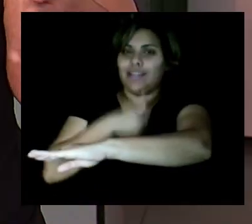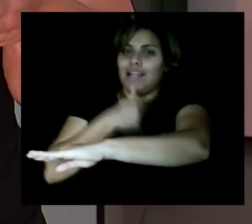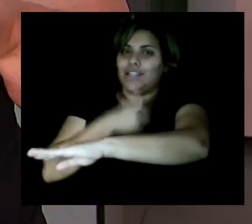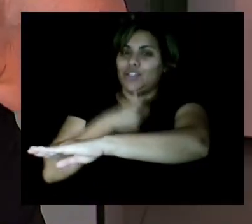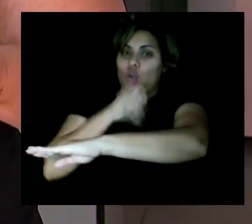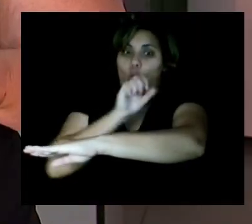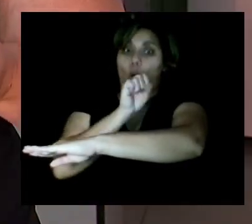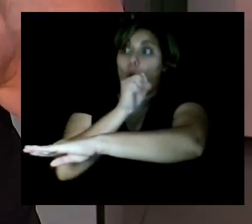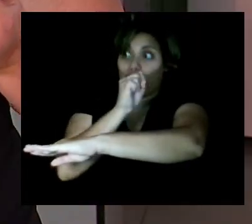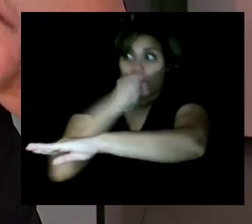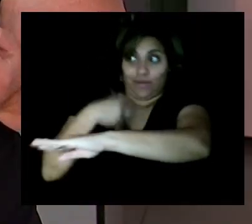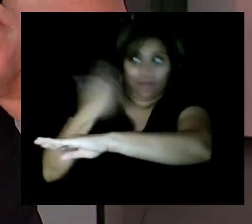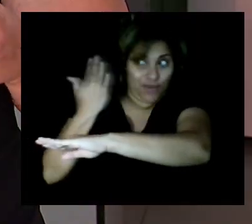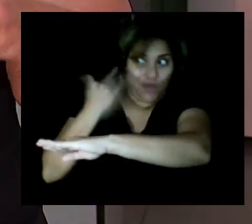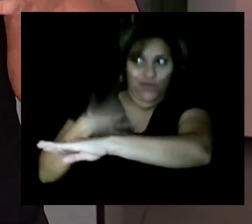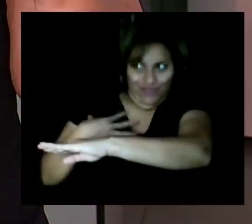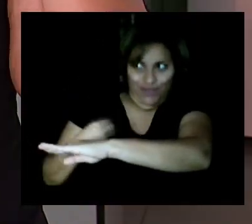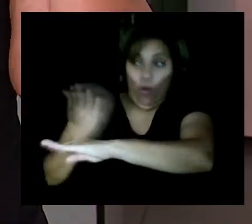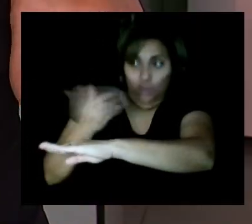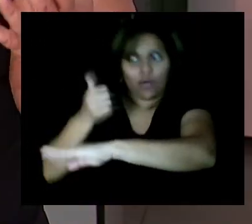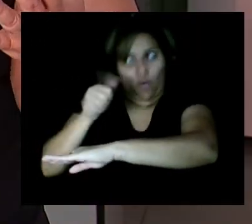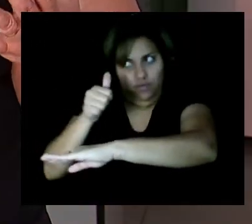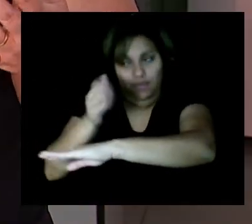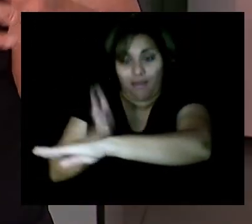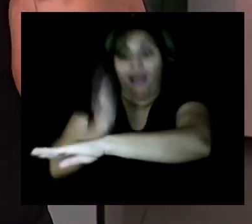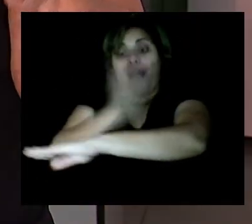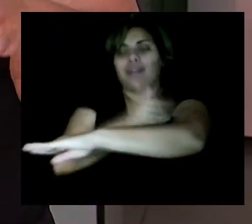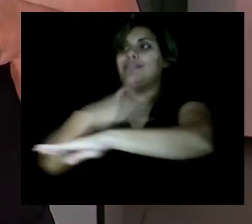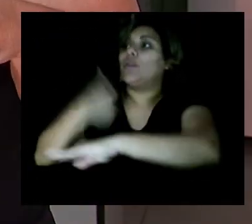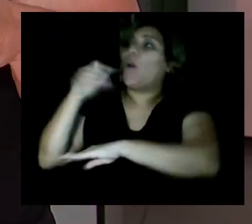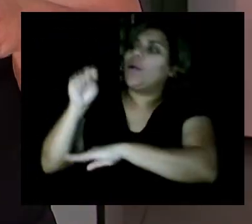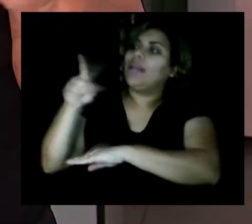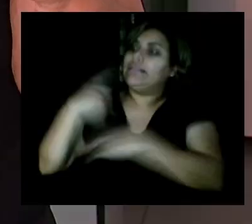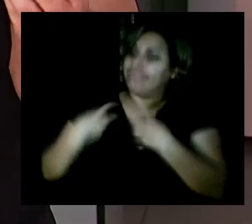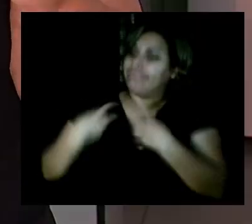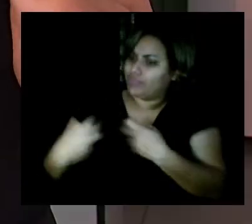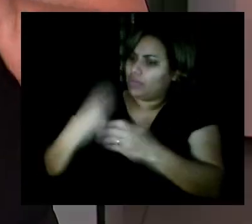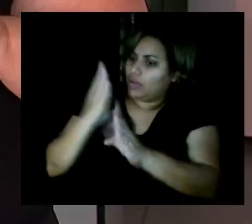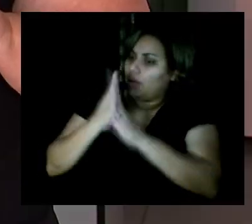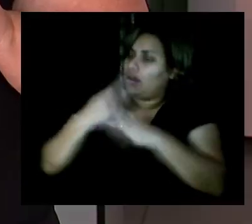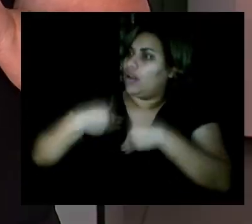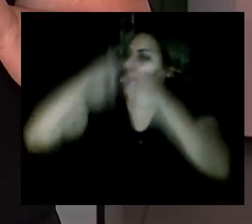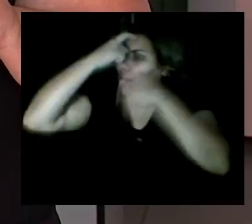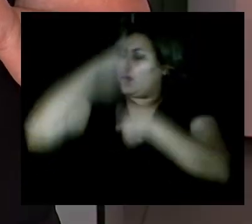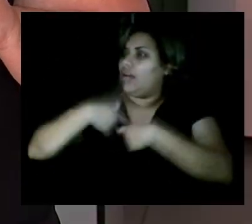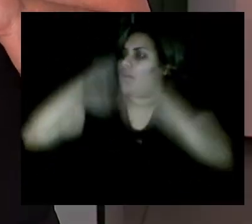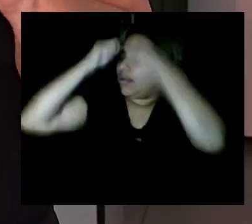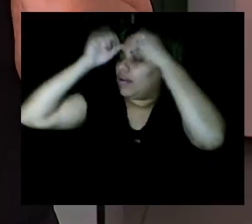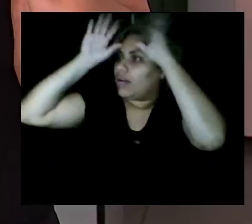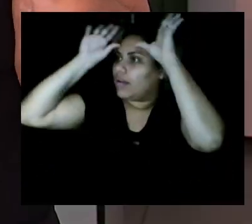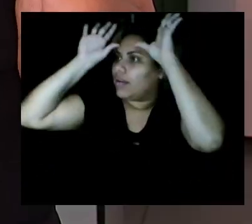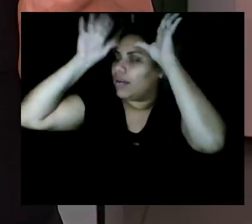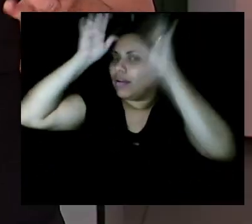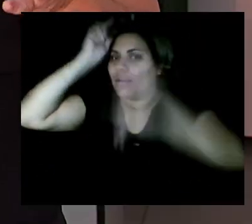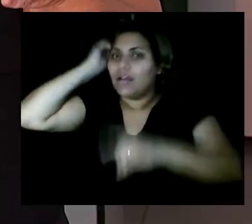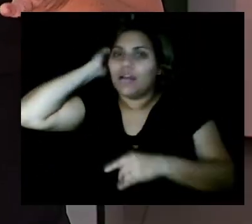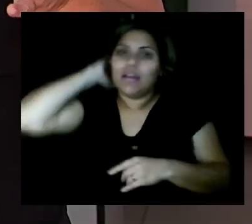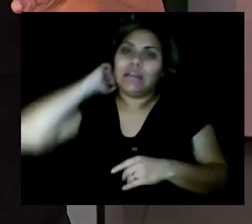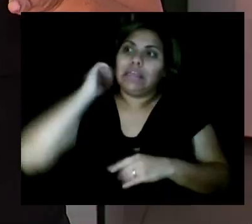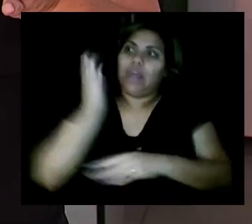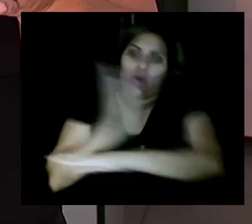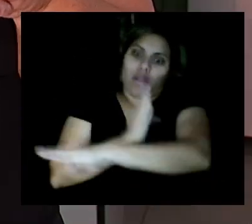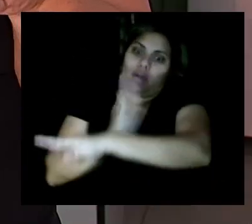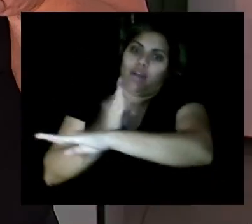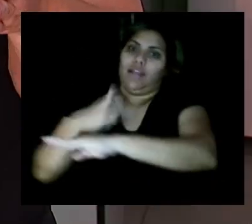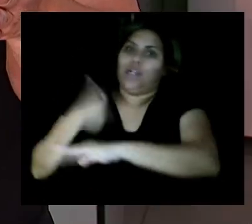a gente teve uma certa dificuldade para ele aceitar. E quando você começa a conversar, agora ele está nos 11 anos. Aí ele está naquela